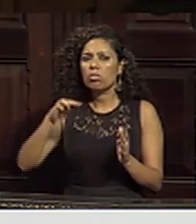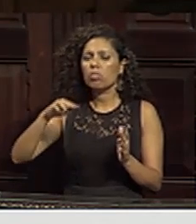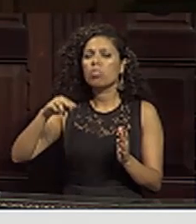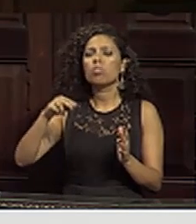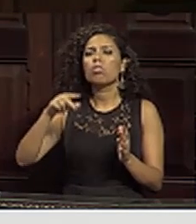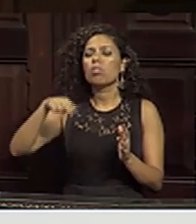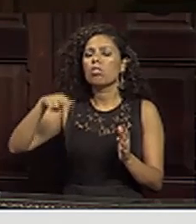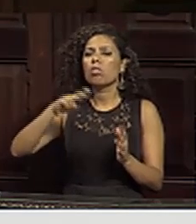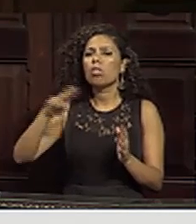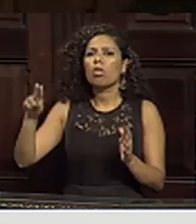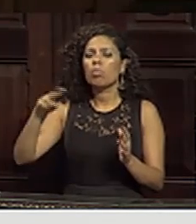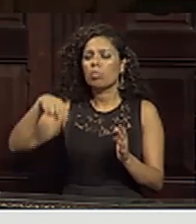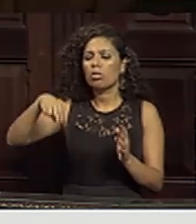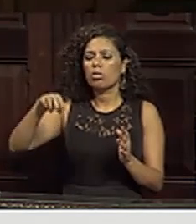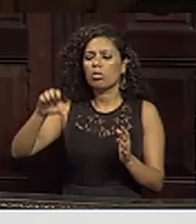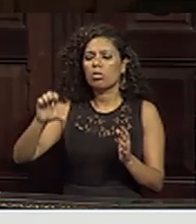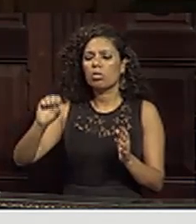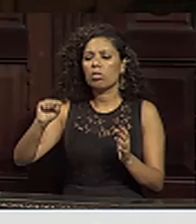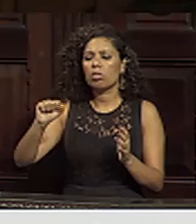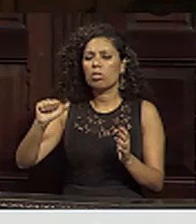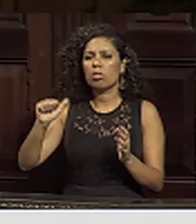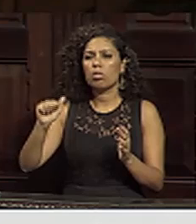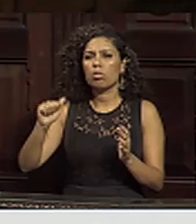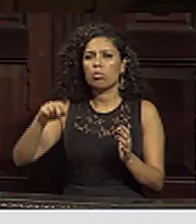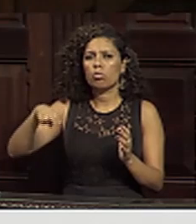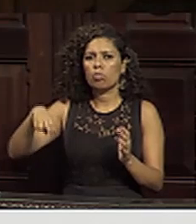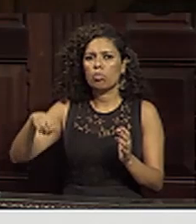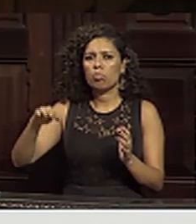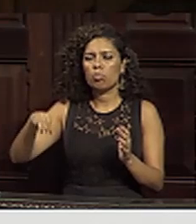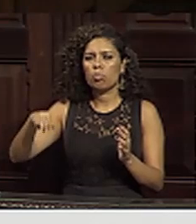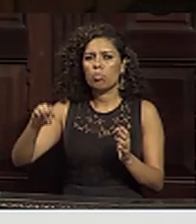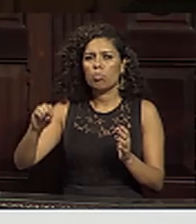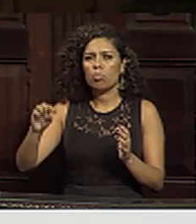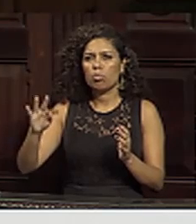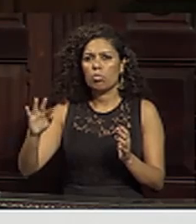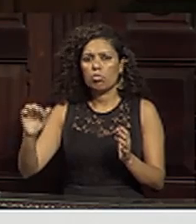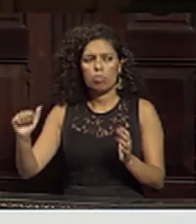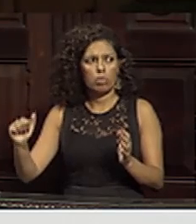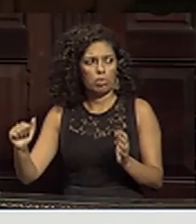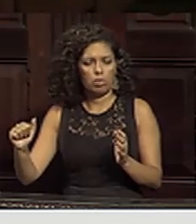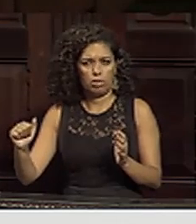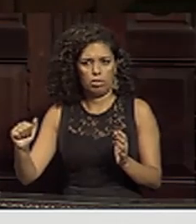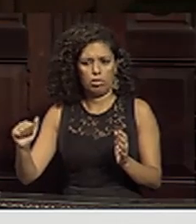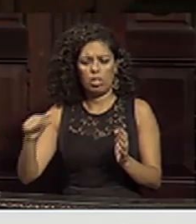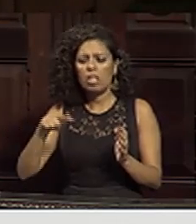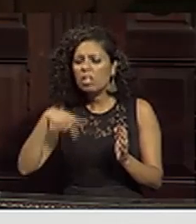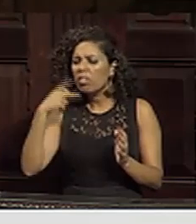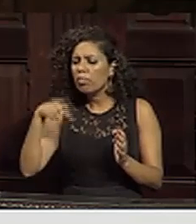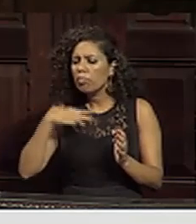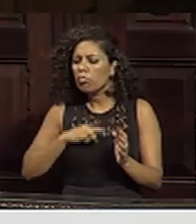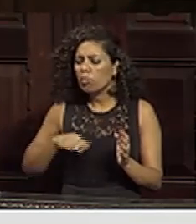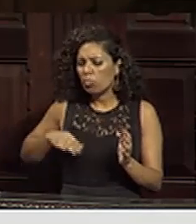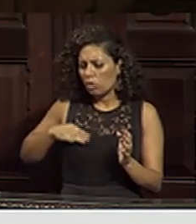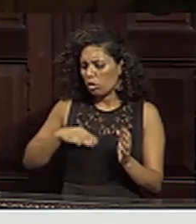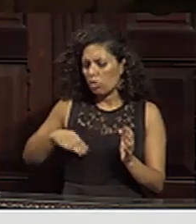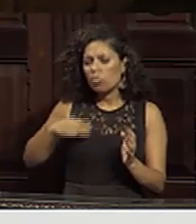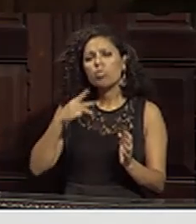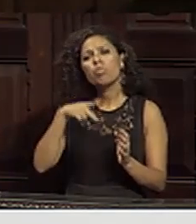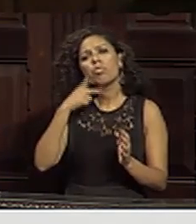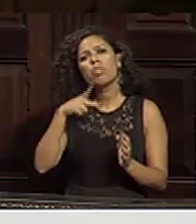dizendo que lá atrás ele, Eros Graus, votou